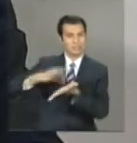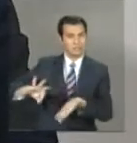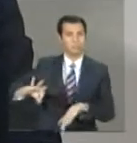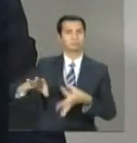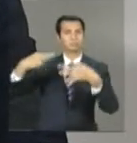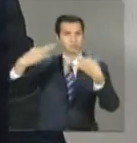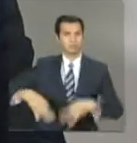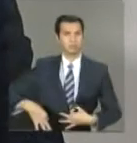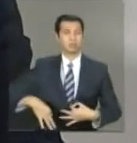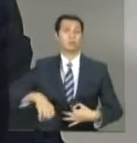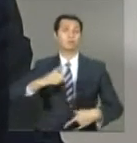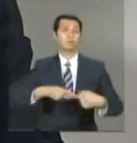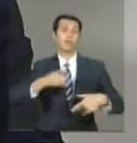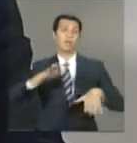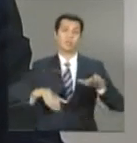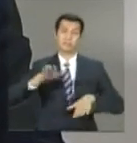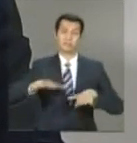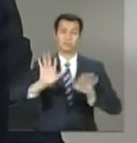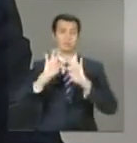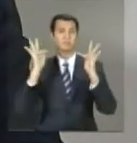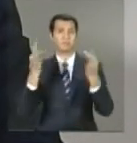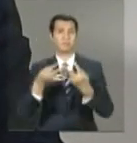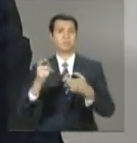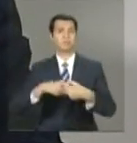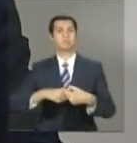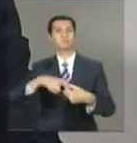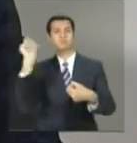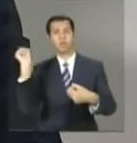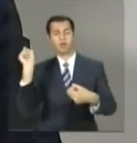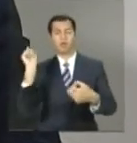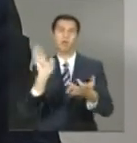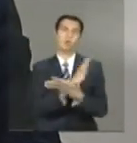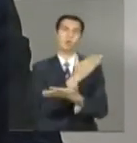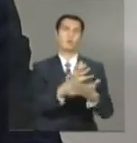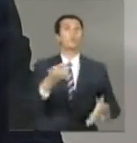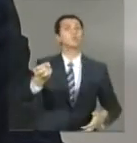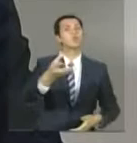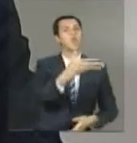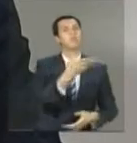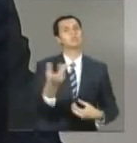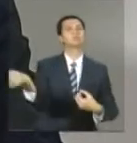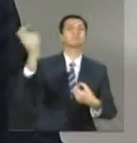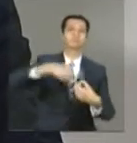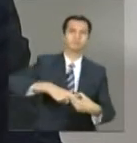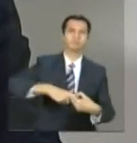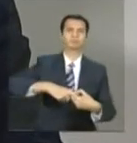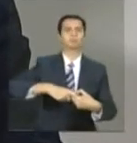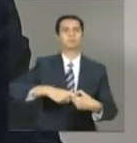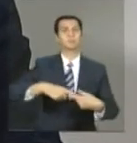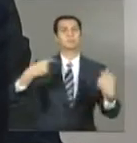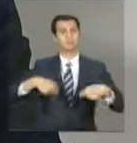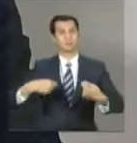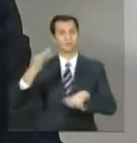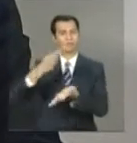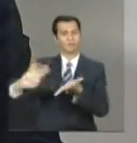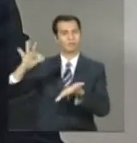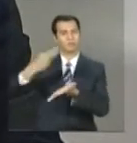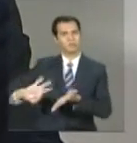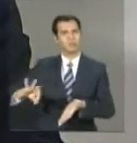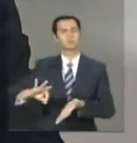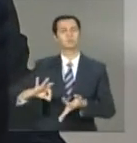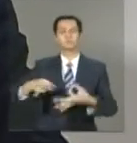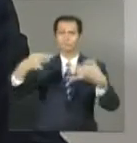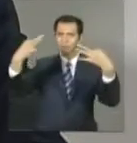programa, novas entram naquele município, mas é fundamental que ele mantenha o cadastro dessas famílias atualizado para que